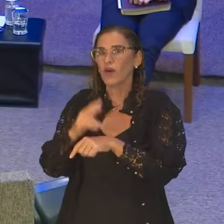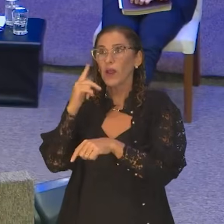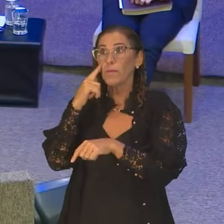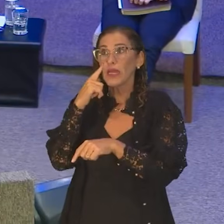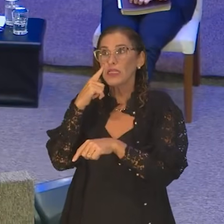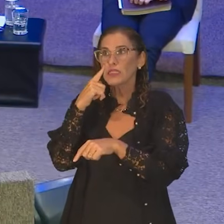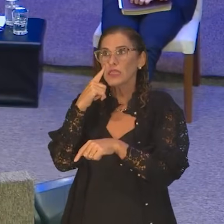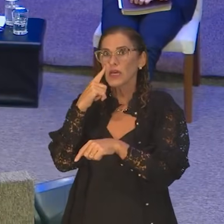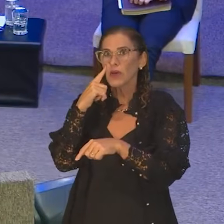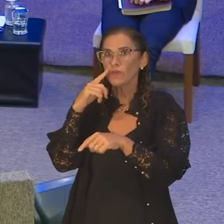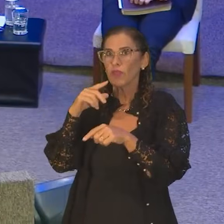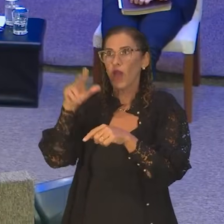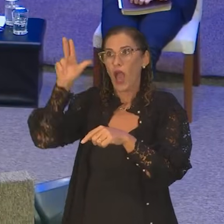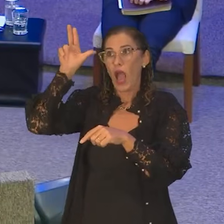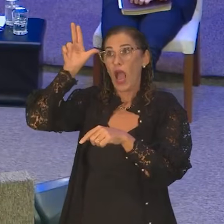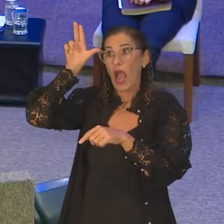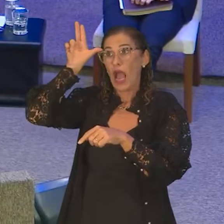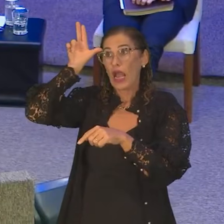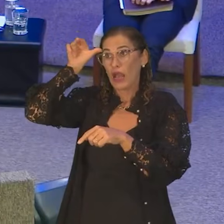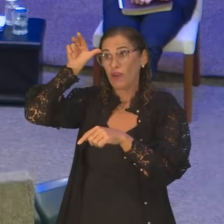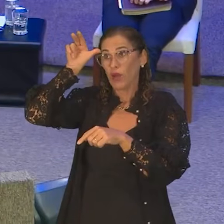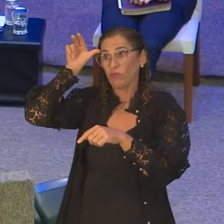cavalo.